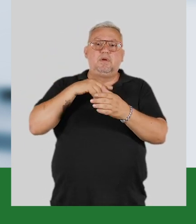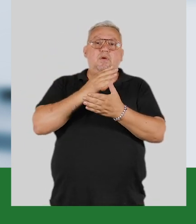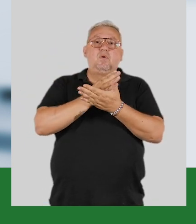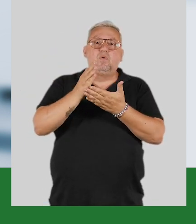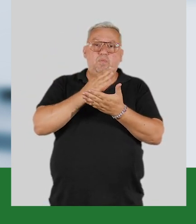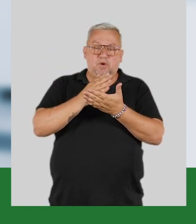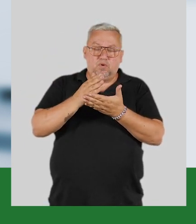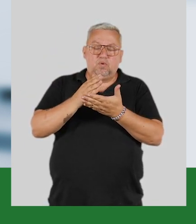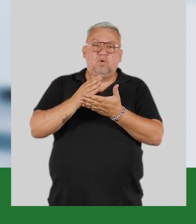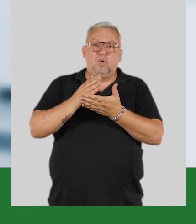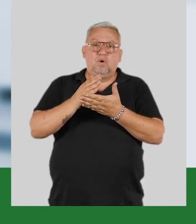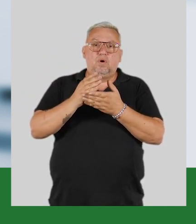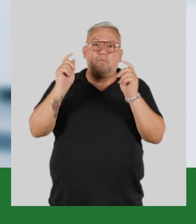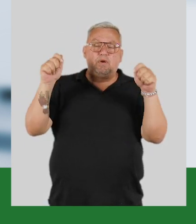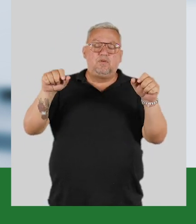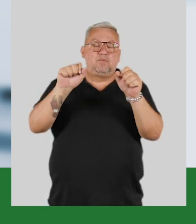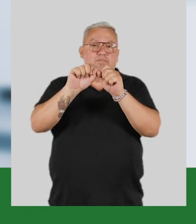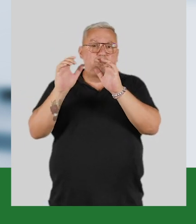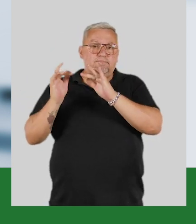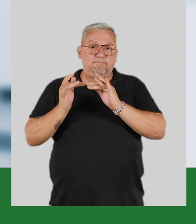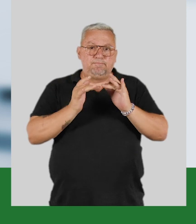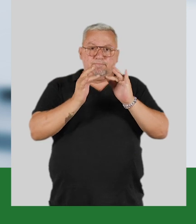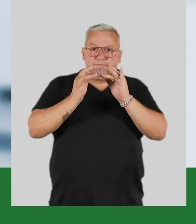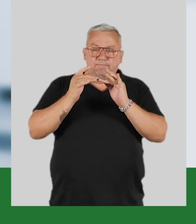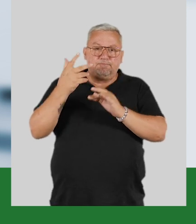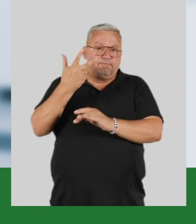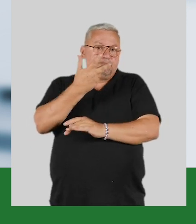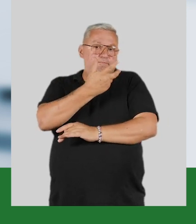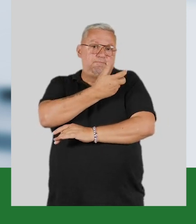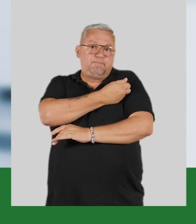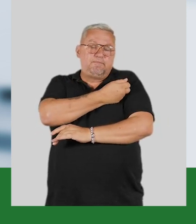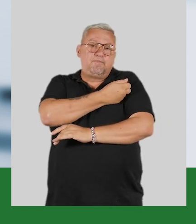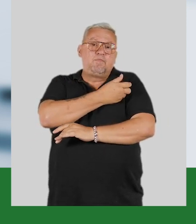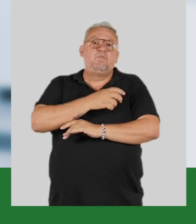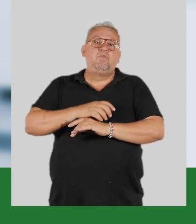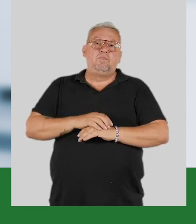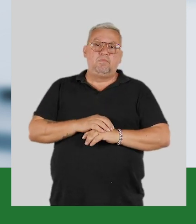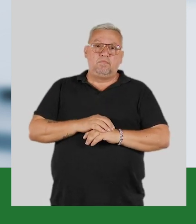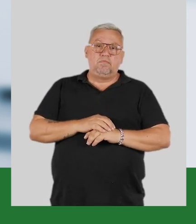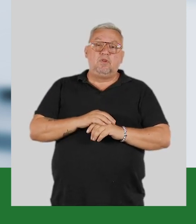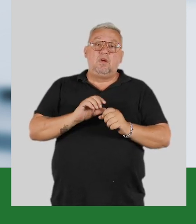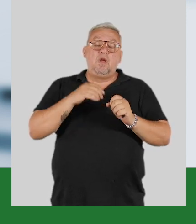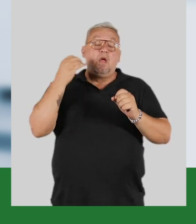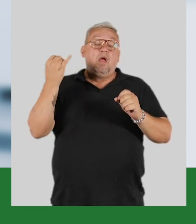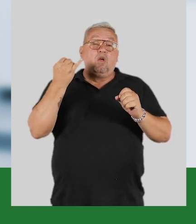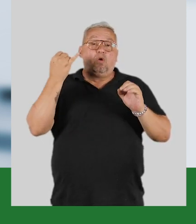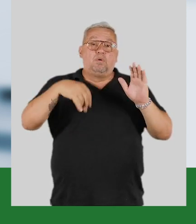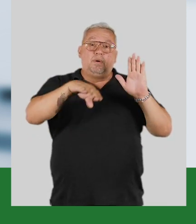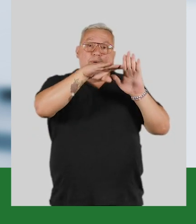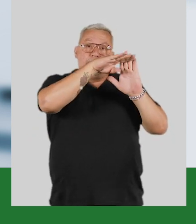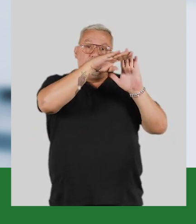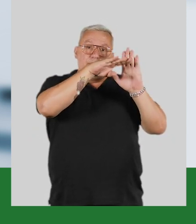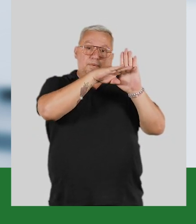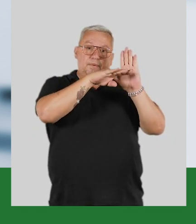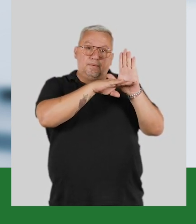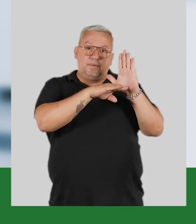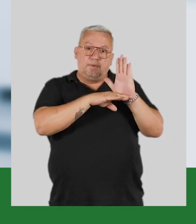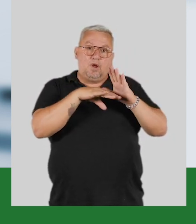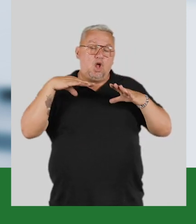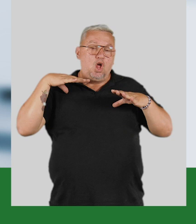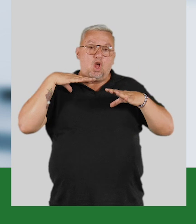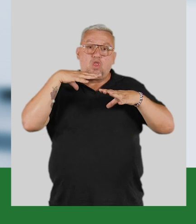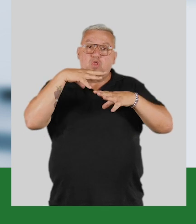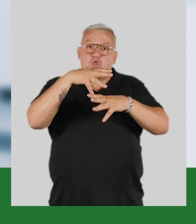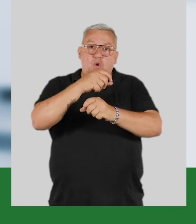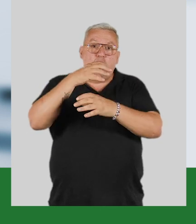sinais e sintomas, para a gente correlacionar com a data de vacinação, listar, elencar todos os exames que foram realizados